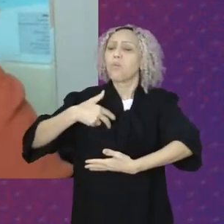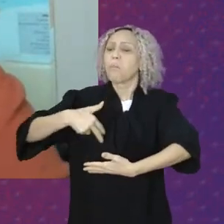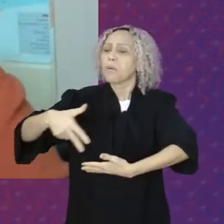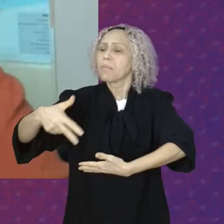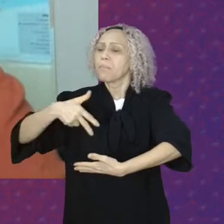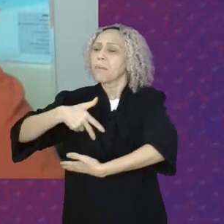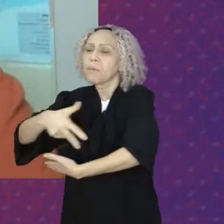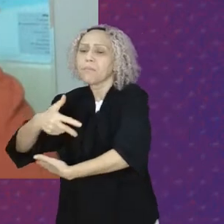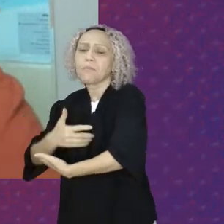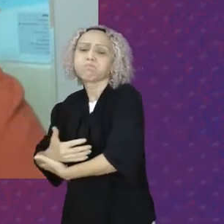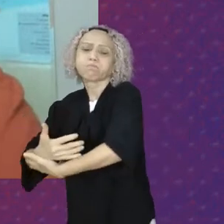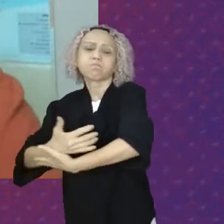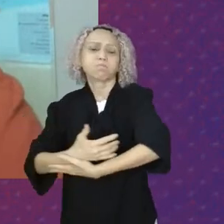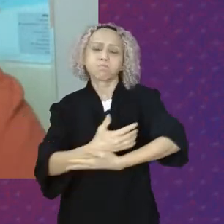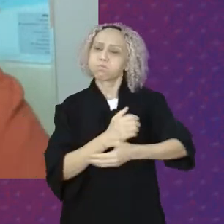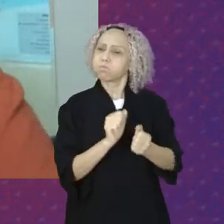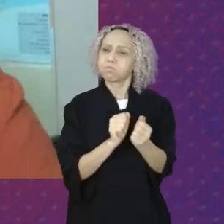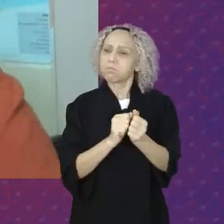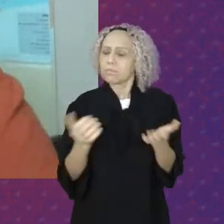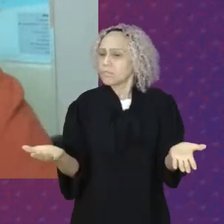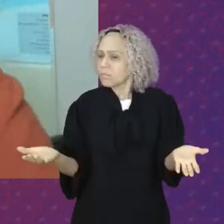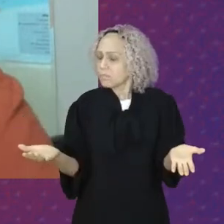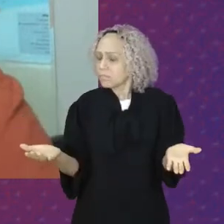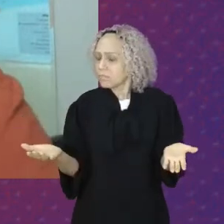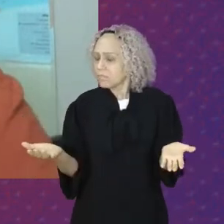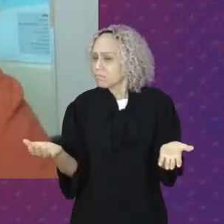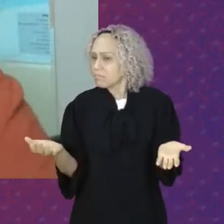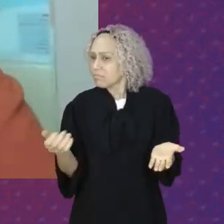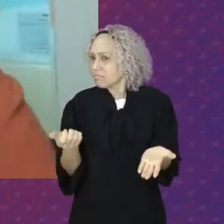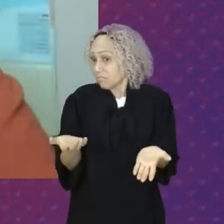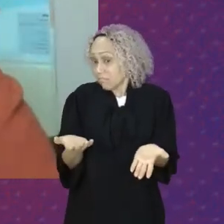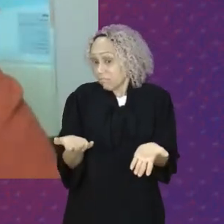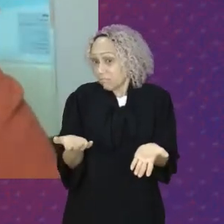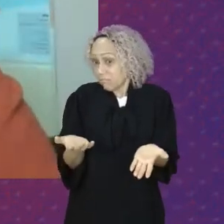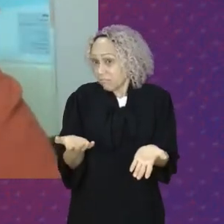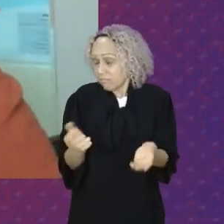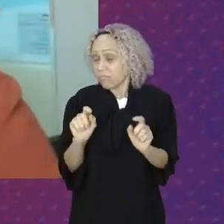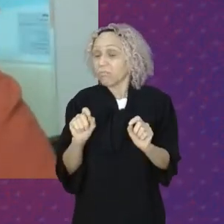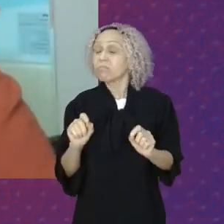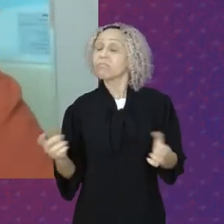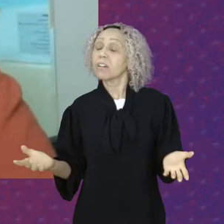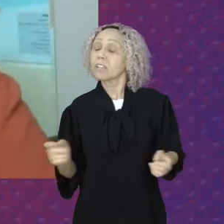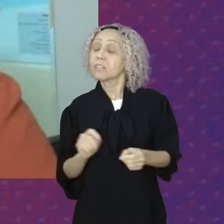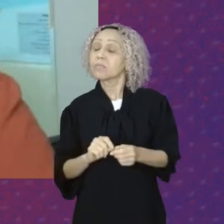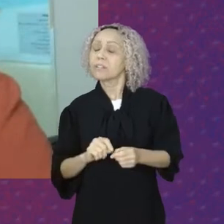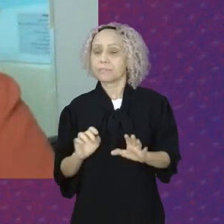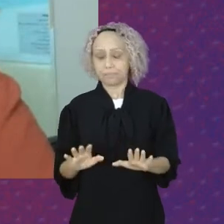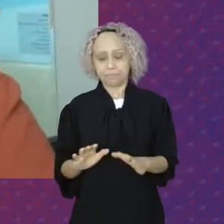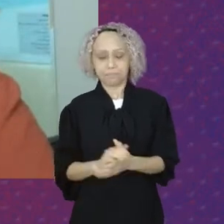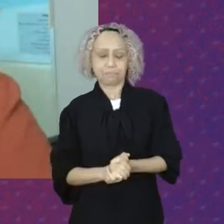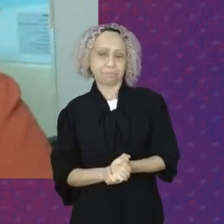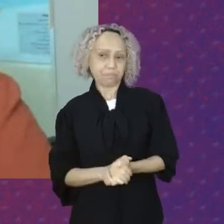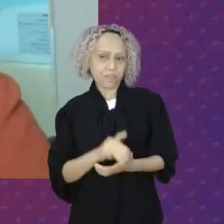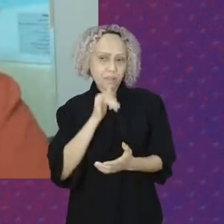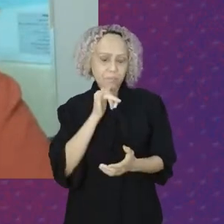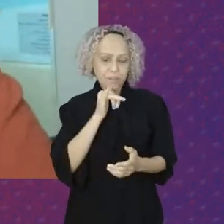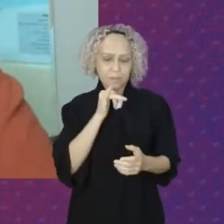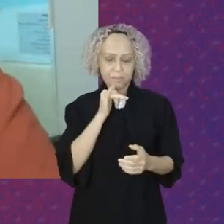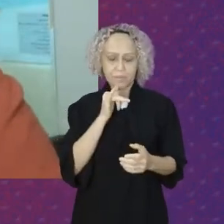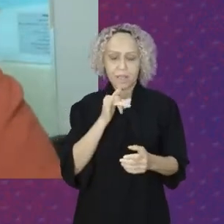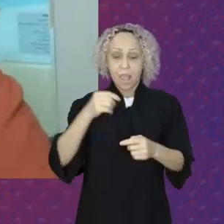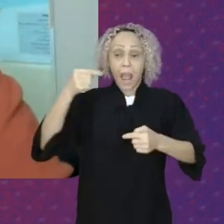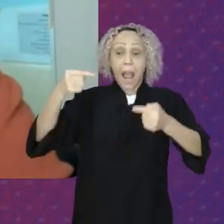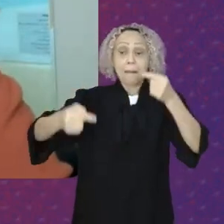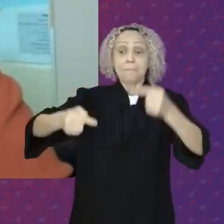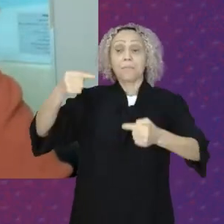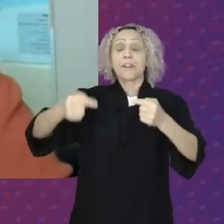tudo, isso acaba não sendo uma prioridade. E a política também não é feita de maioria de homens. Por isso,